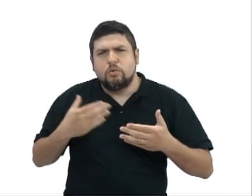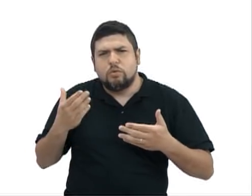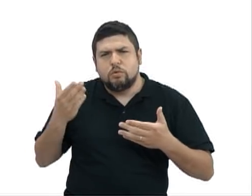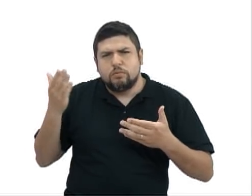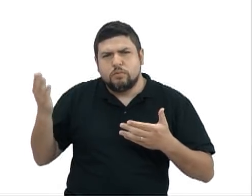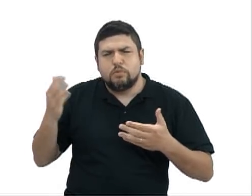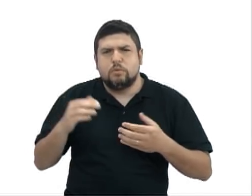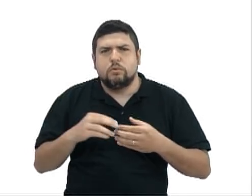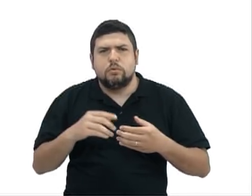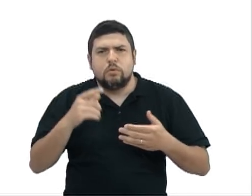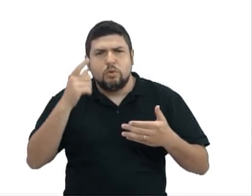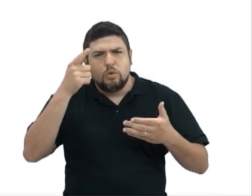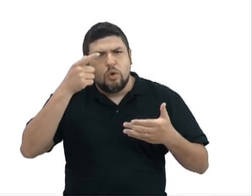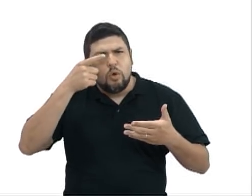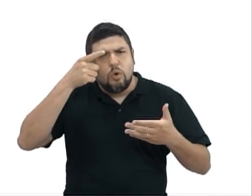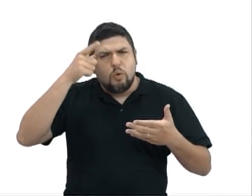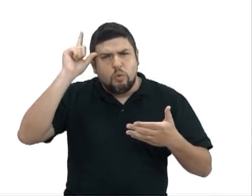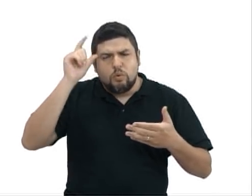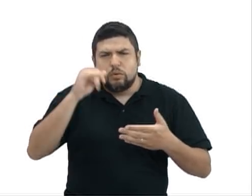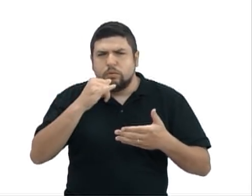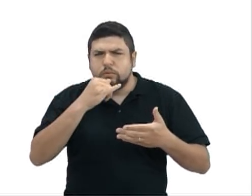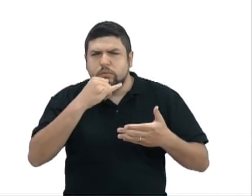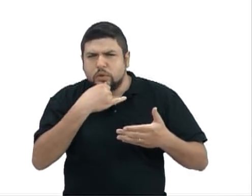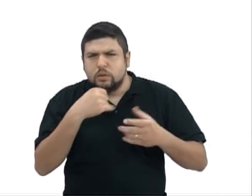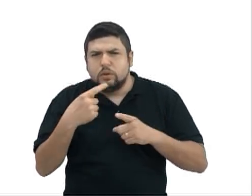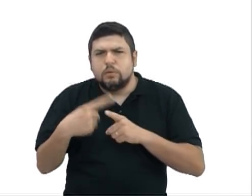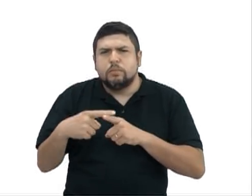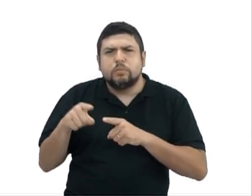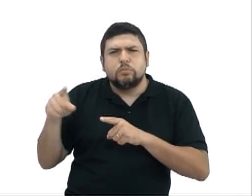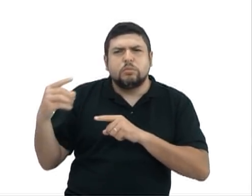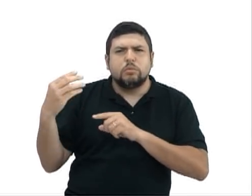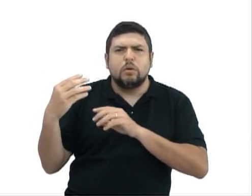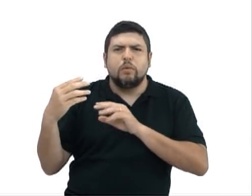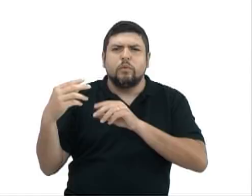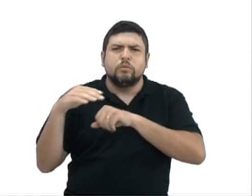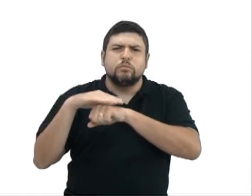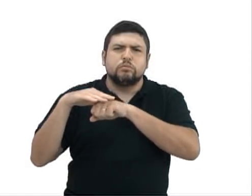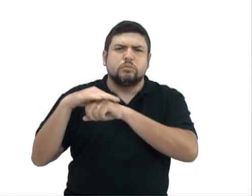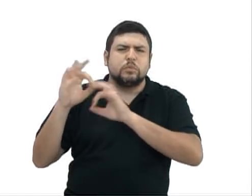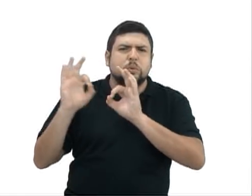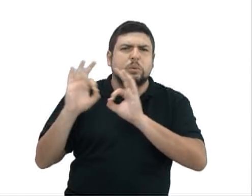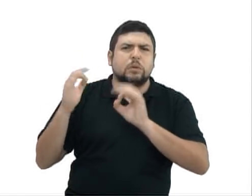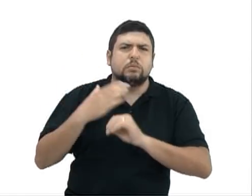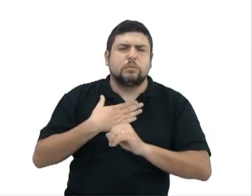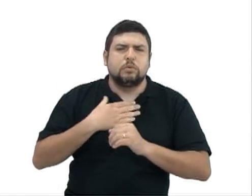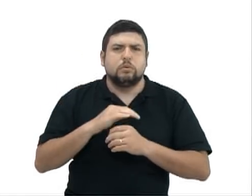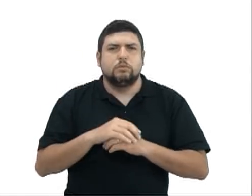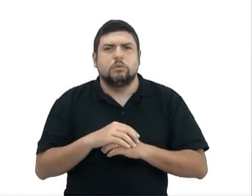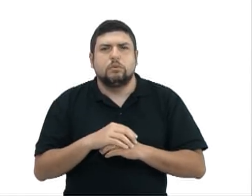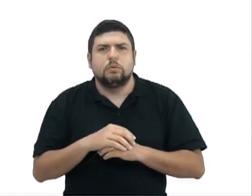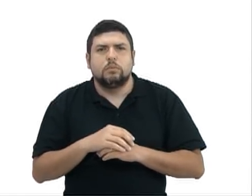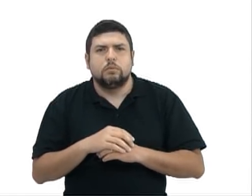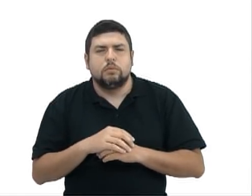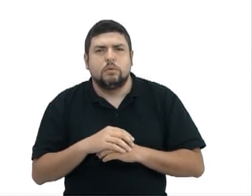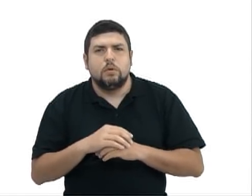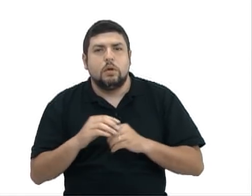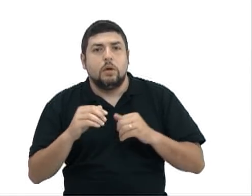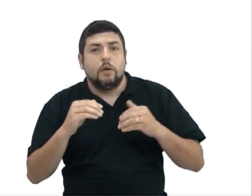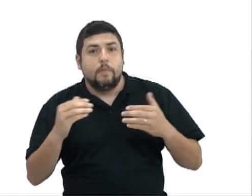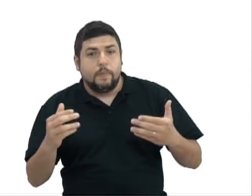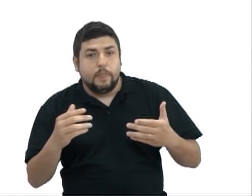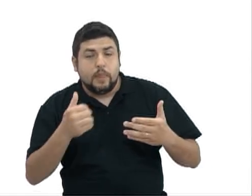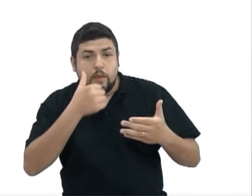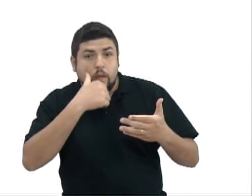fiquei muito triste porque você não quis falar comigo. Observe, aqui então é a mãe da Carol escrevendo uma carta